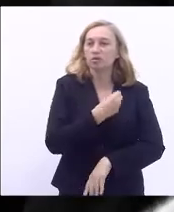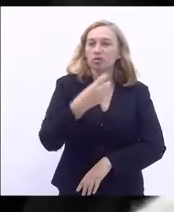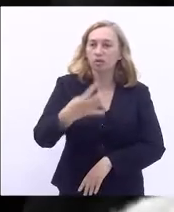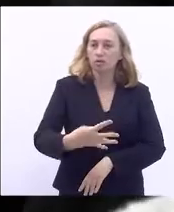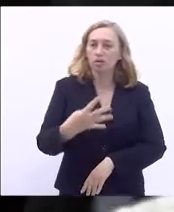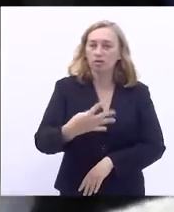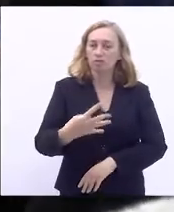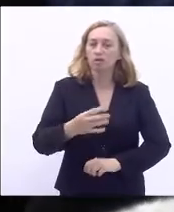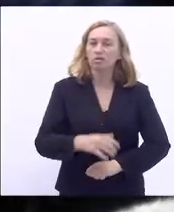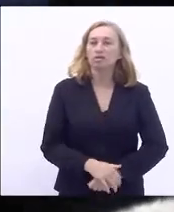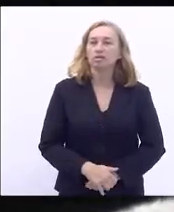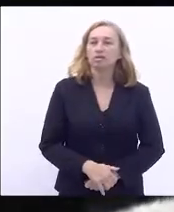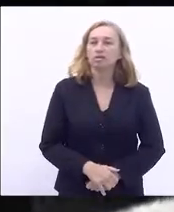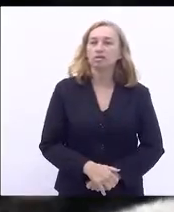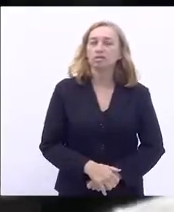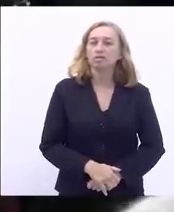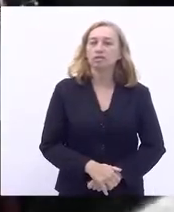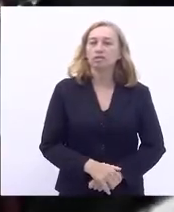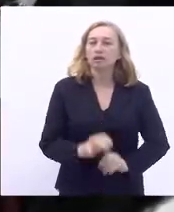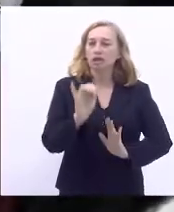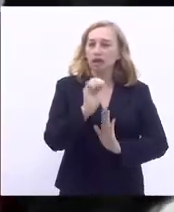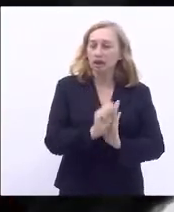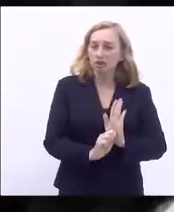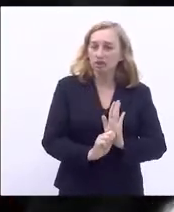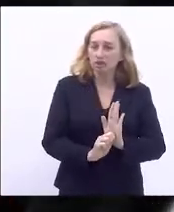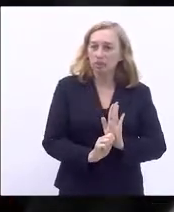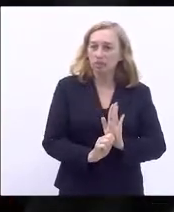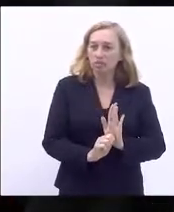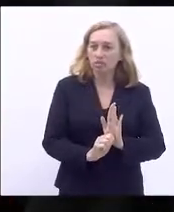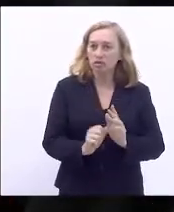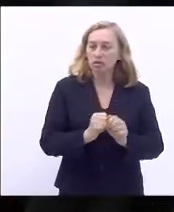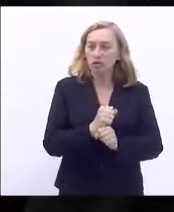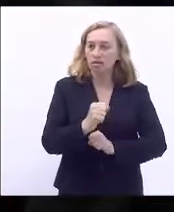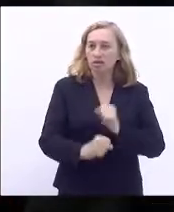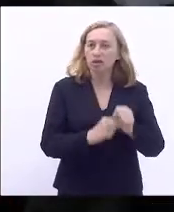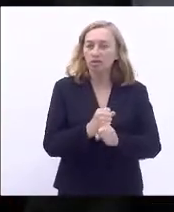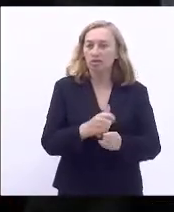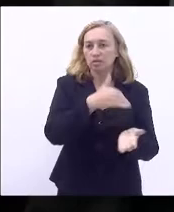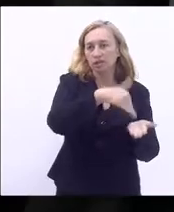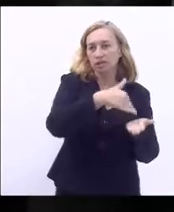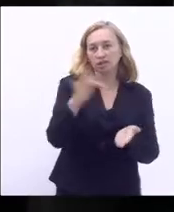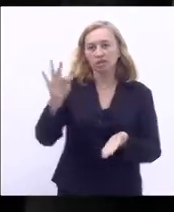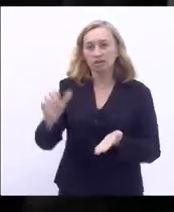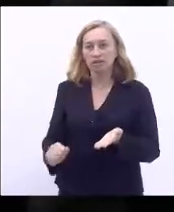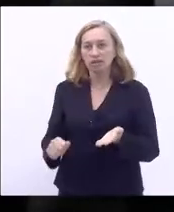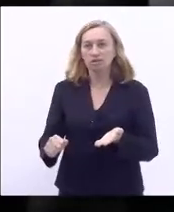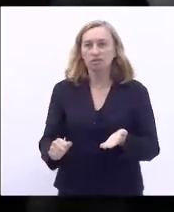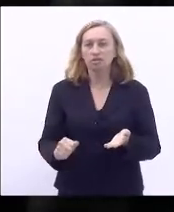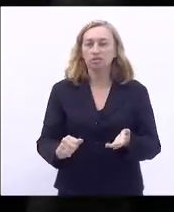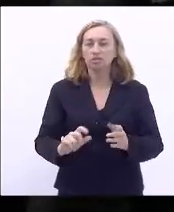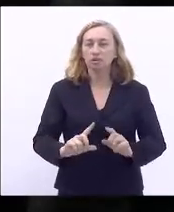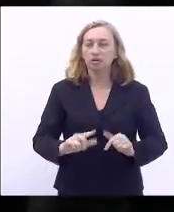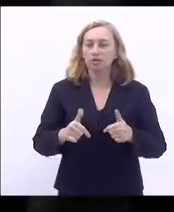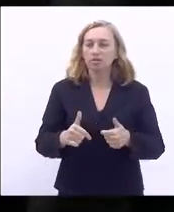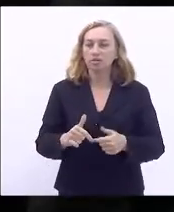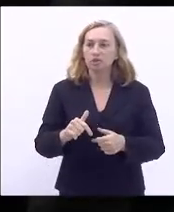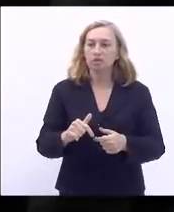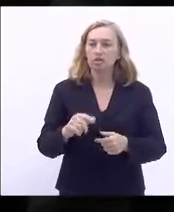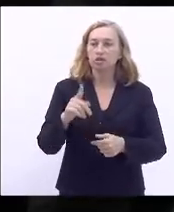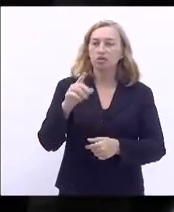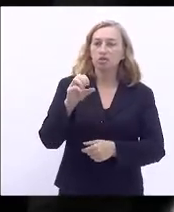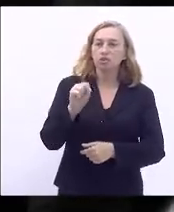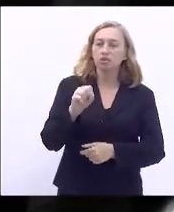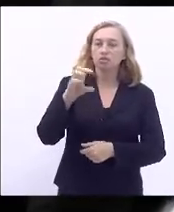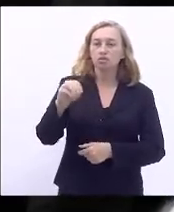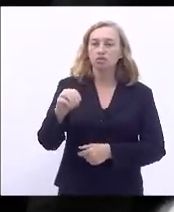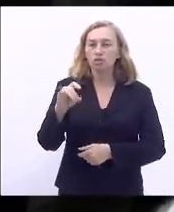garantir a apresentação de relatórios anuais à Secretaria de Fazenda sobre as contrapartidas socioeconômicas e ambientais da